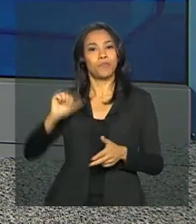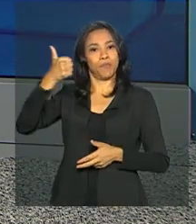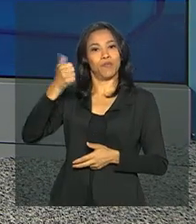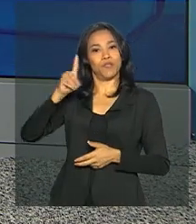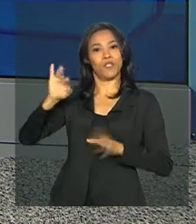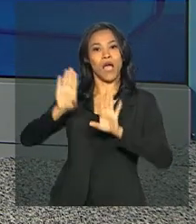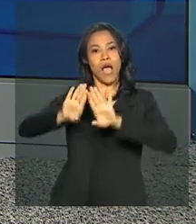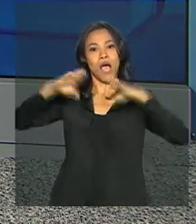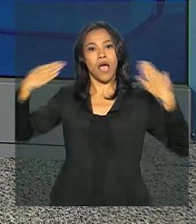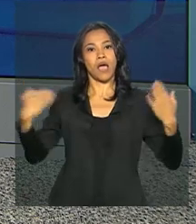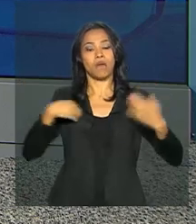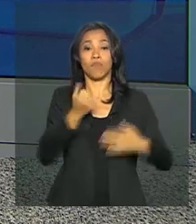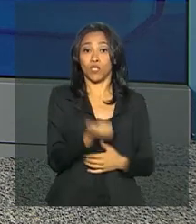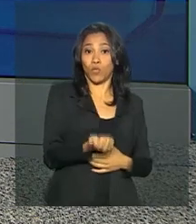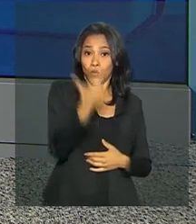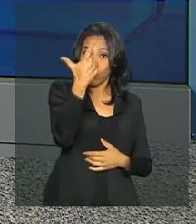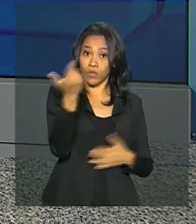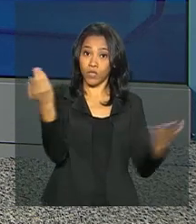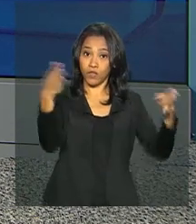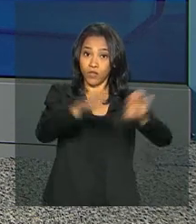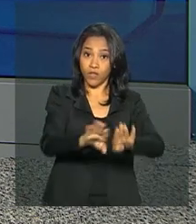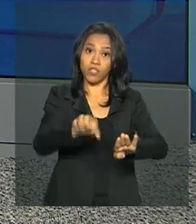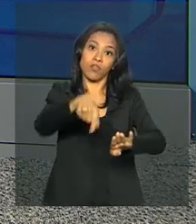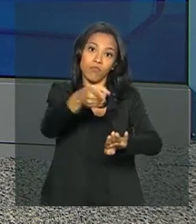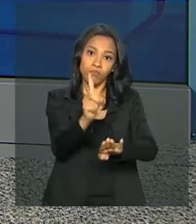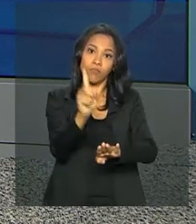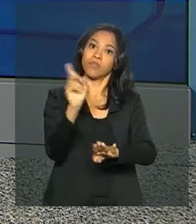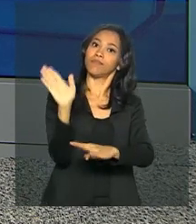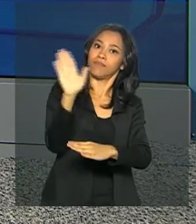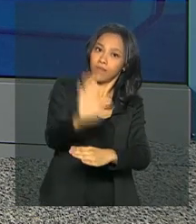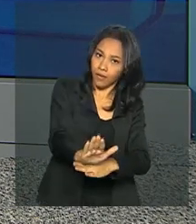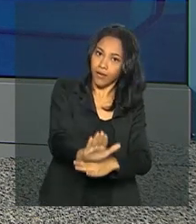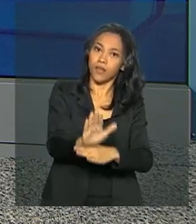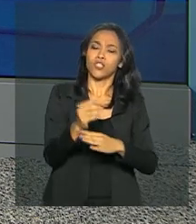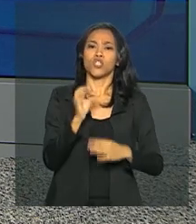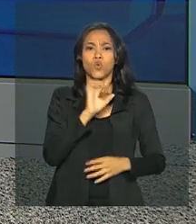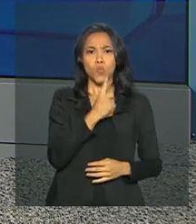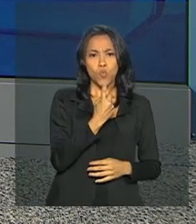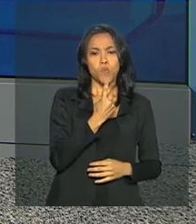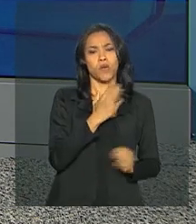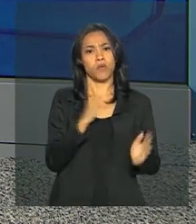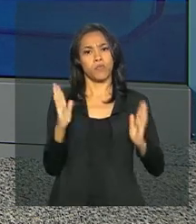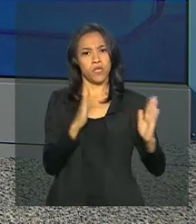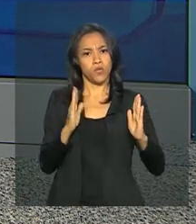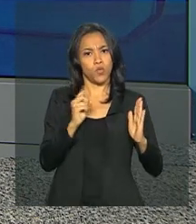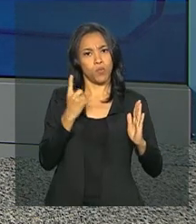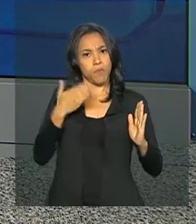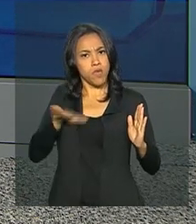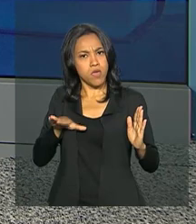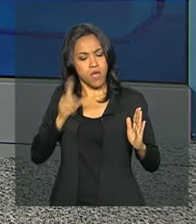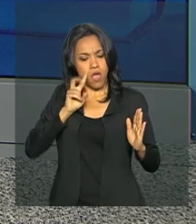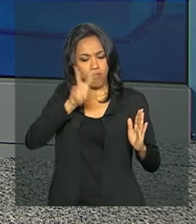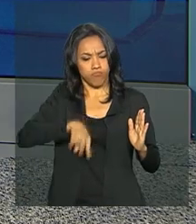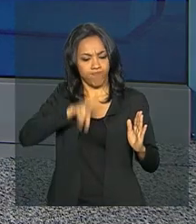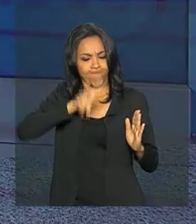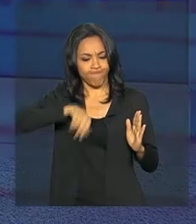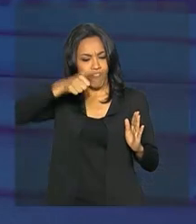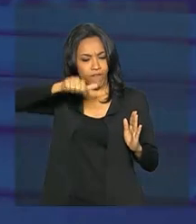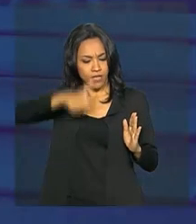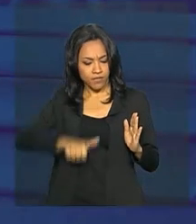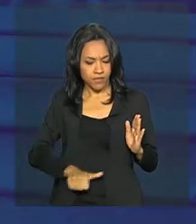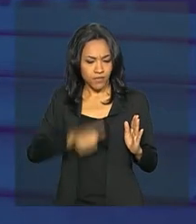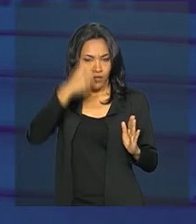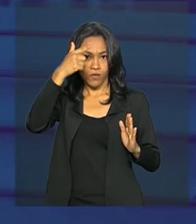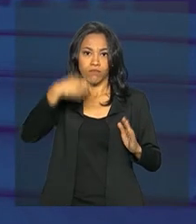portões abrem ao meio-dia e fecham a 1 hora da tarde. Entre 1 e 1:30 serão feitos procedimentos de segurança na sala